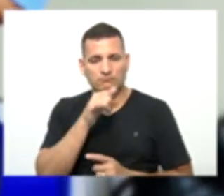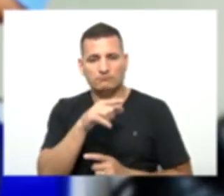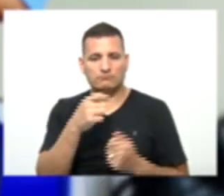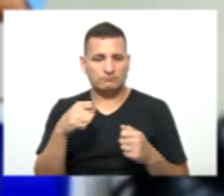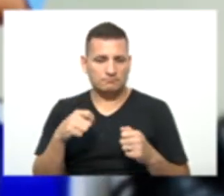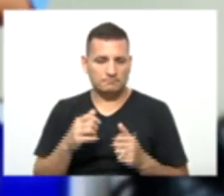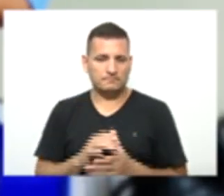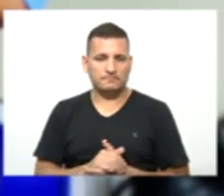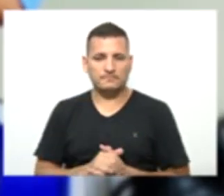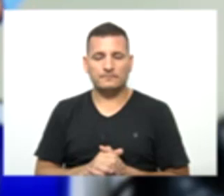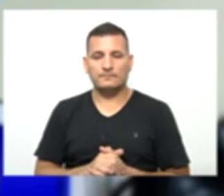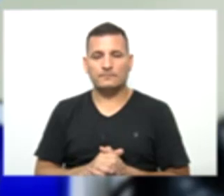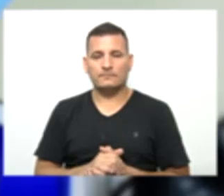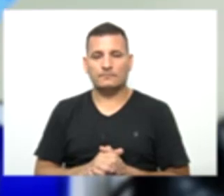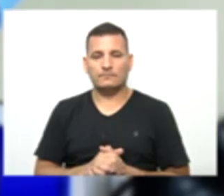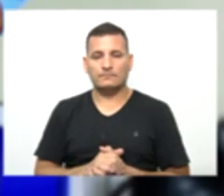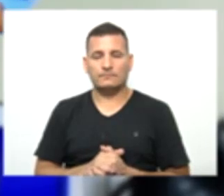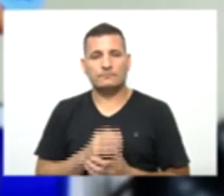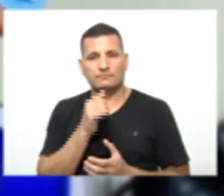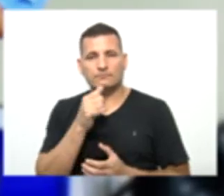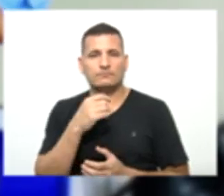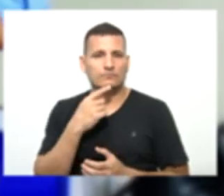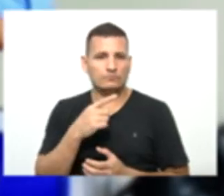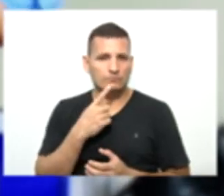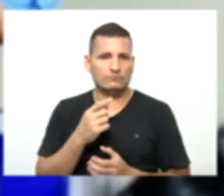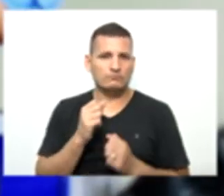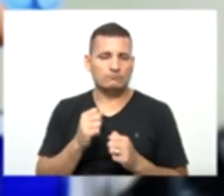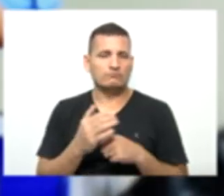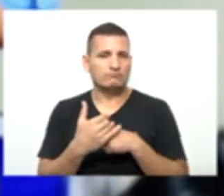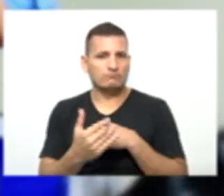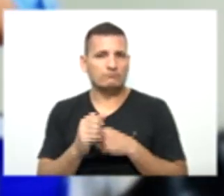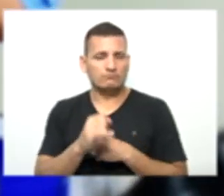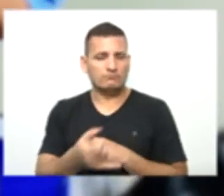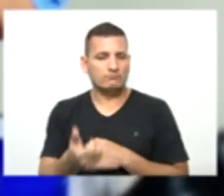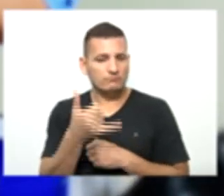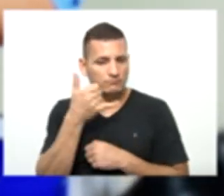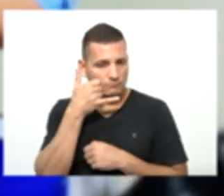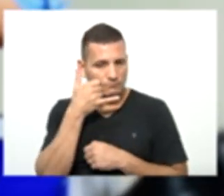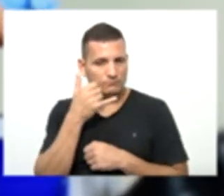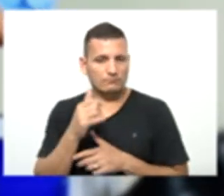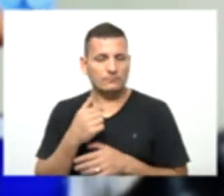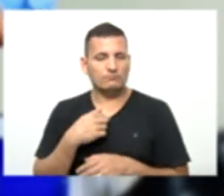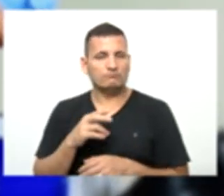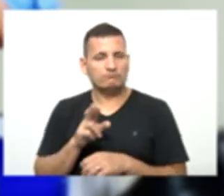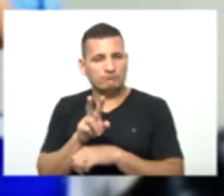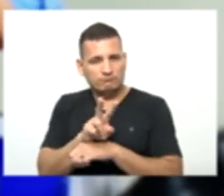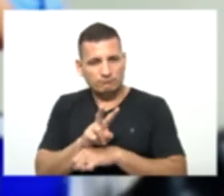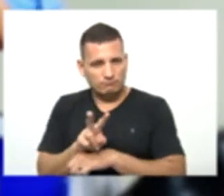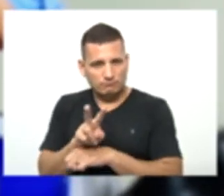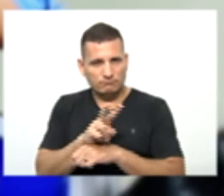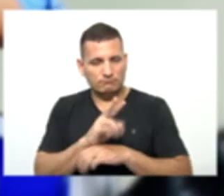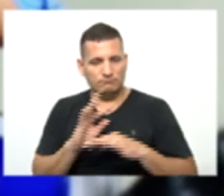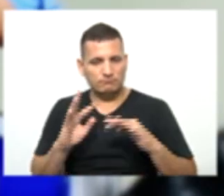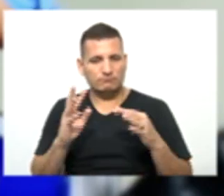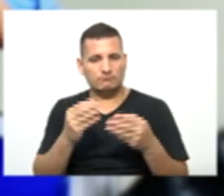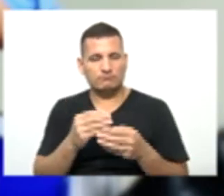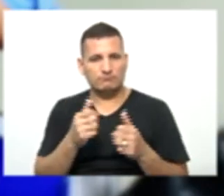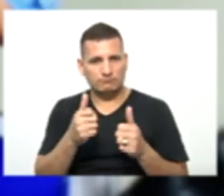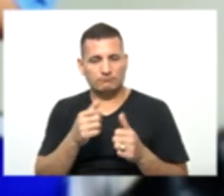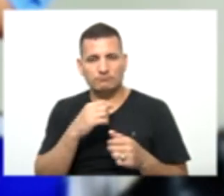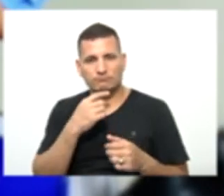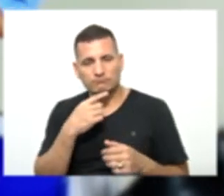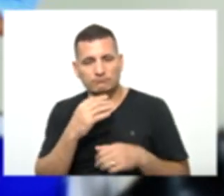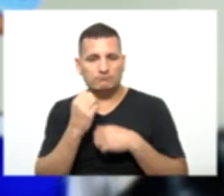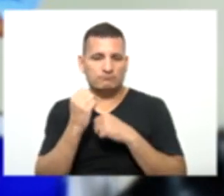tá? Aí, dúvidas, pode me chamar, pode me ligar, tá? Eu vou estar te supervisionando em tudo, dúvidas, pode me chamar,